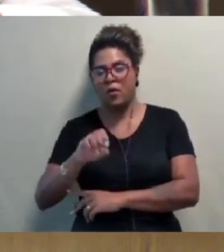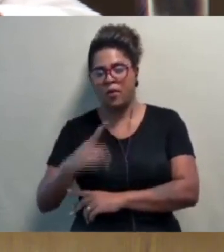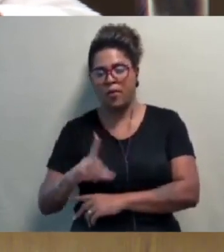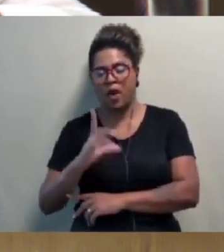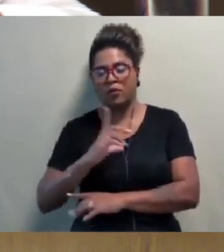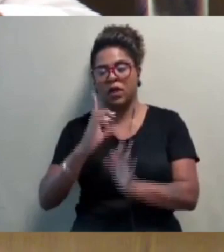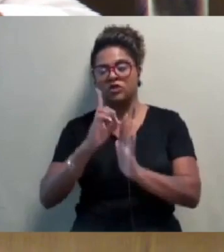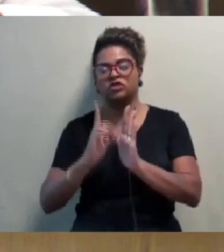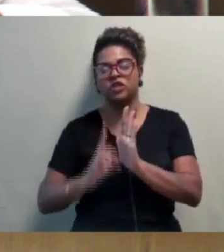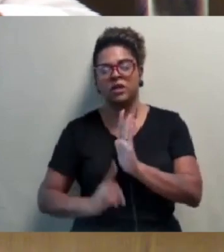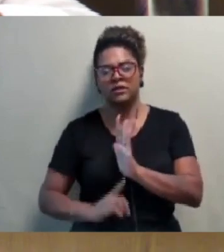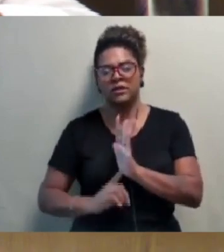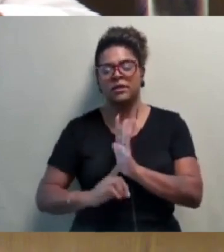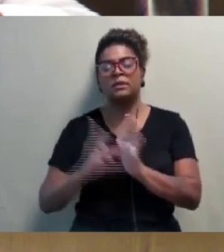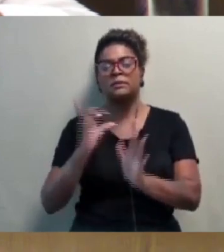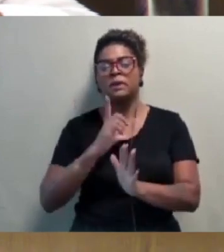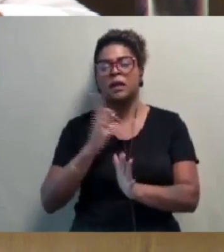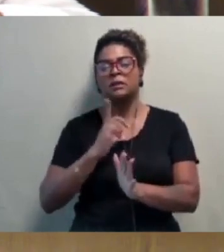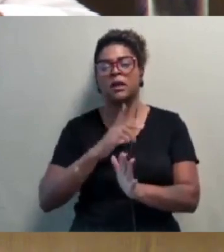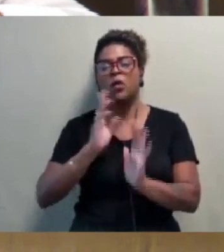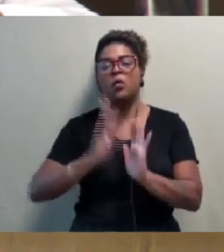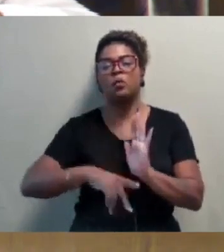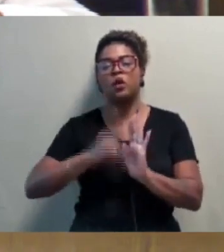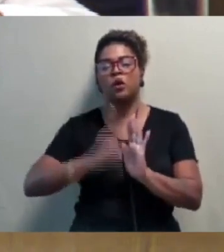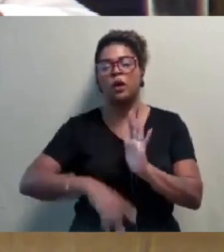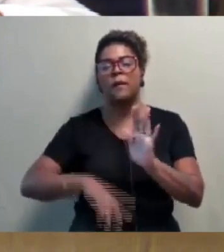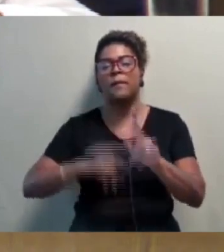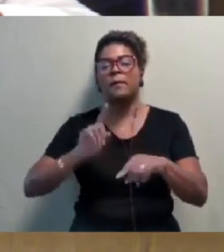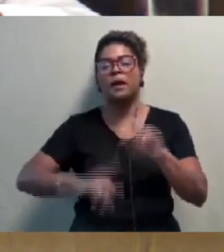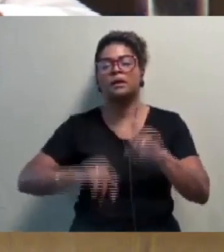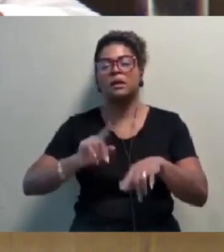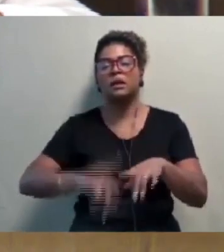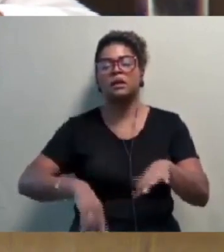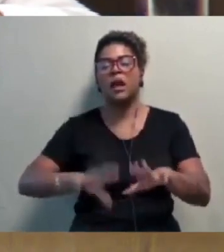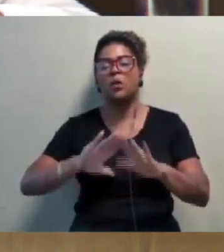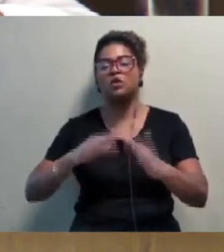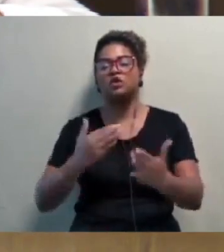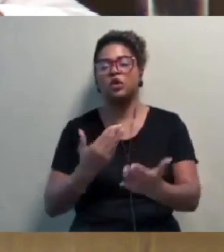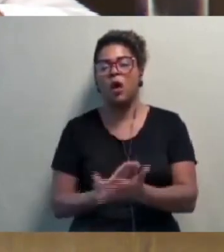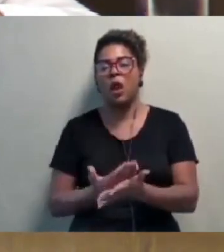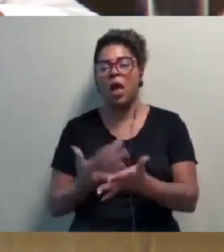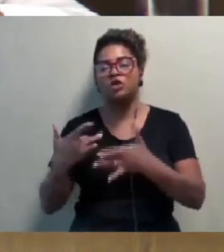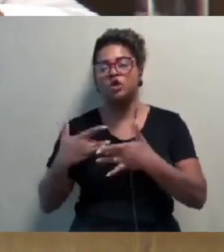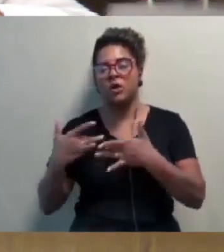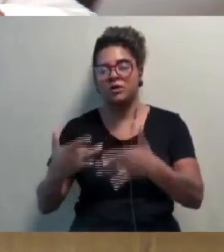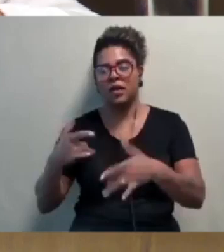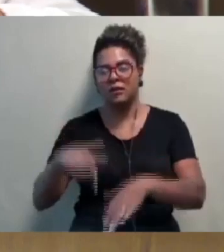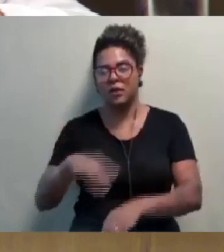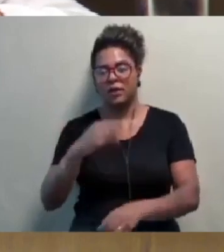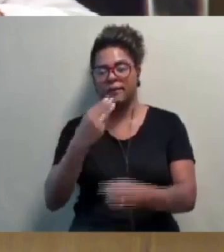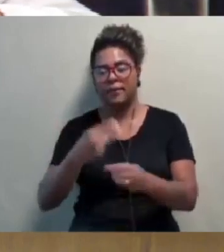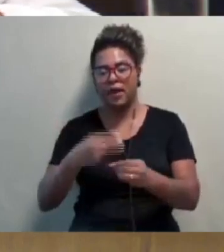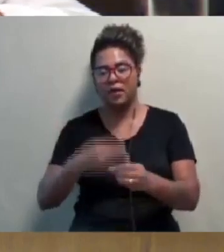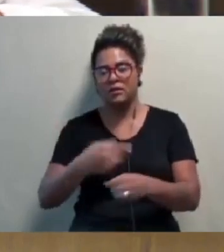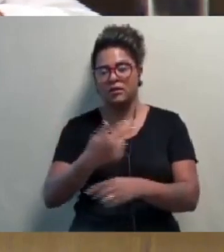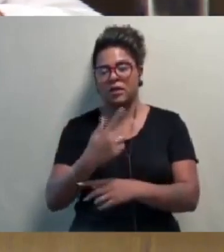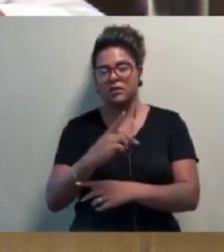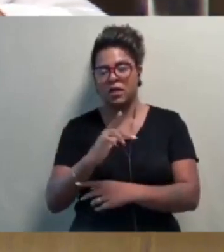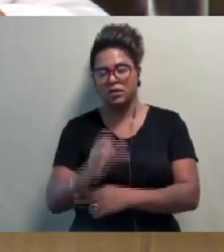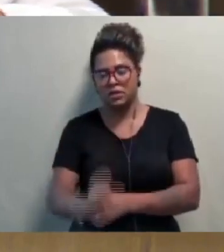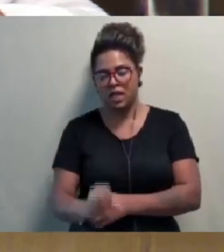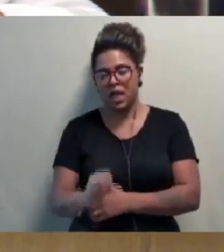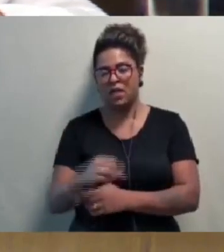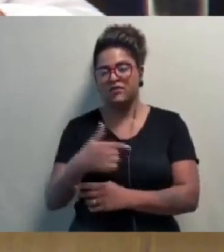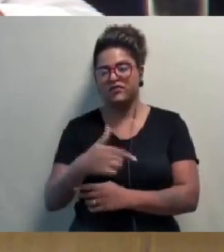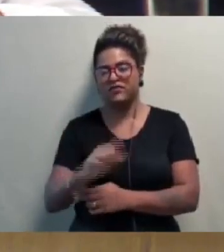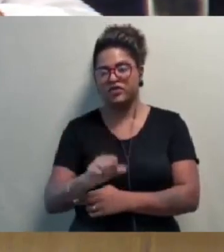para a implantação do programa Material Escolar Solidário no município de Belo Horizonte. Projeto de lei 710 de 2023,